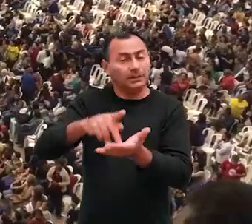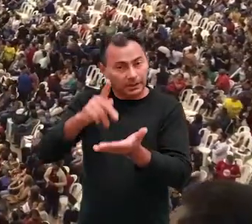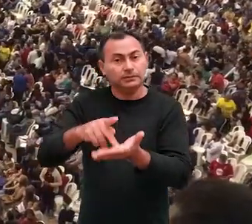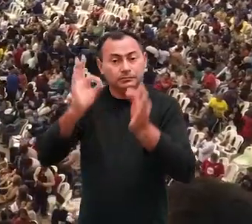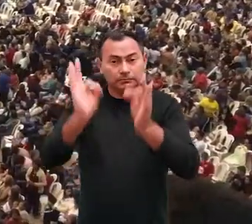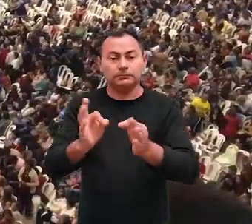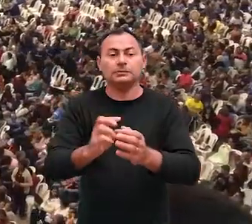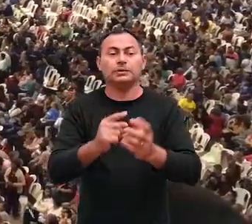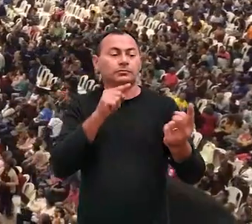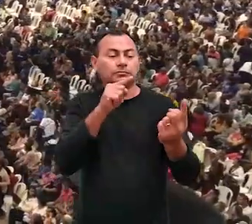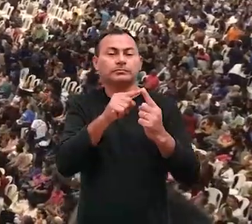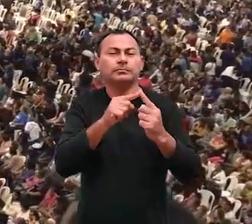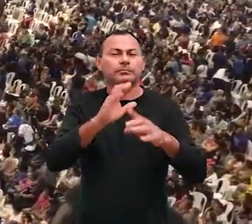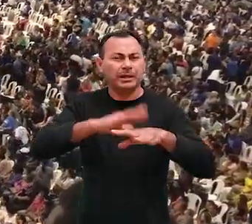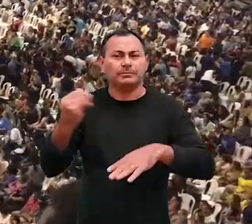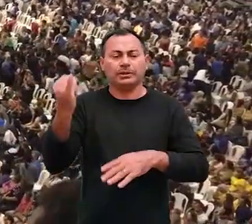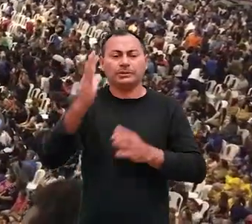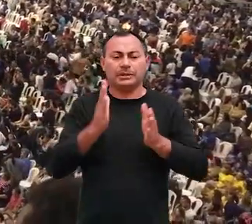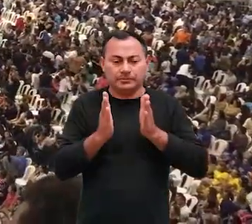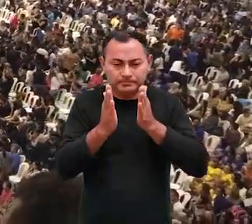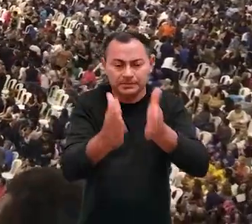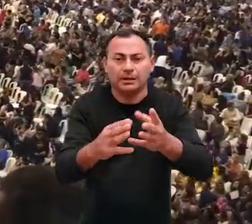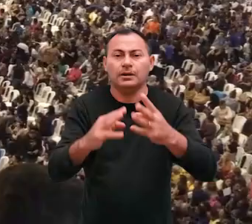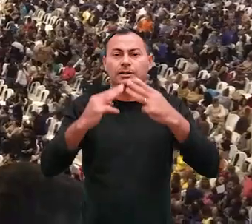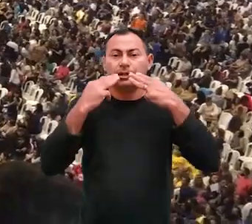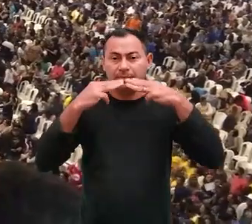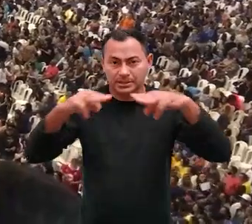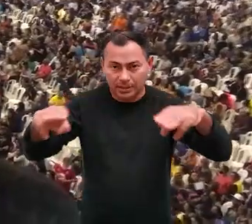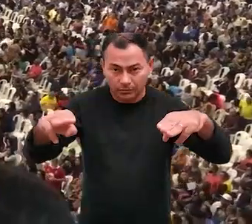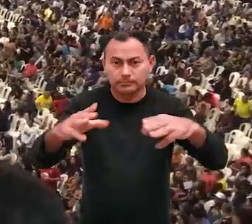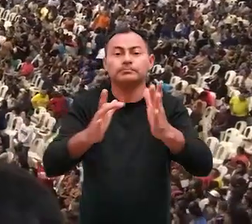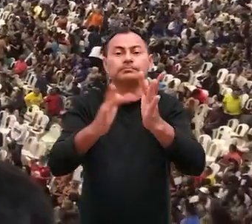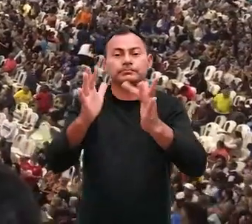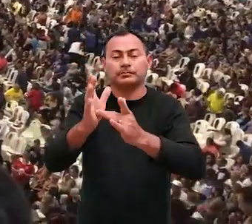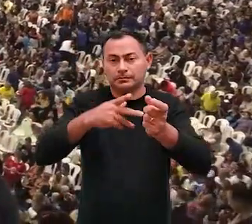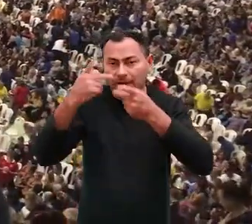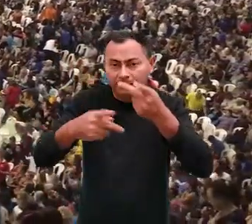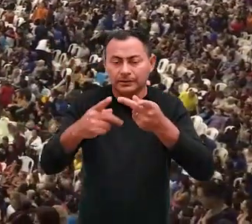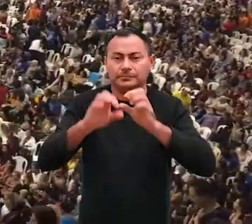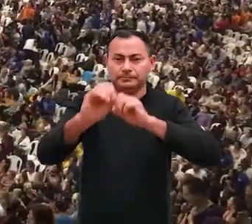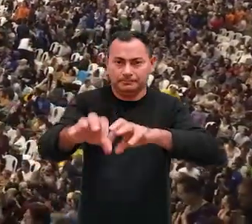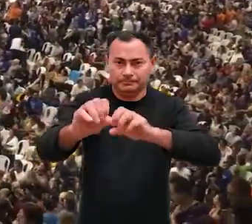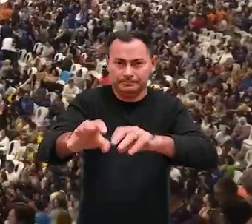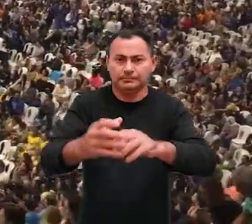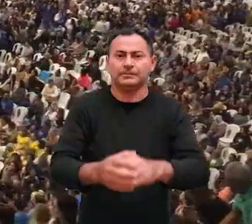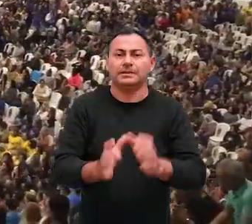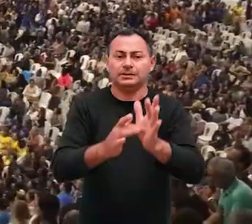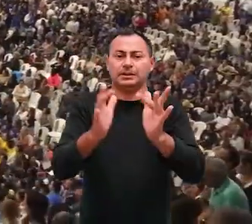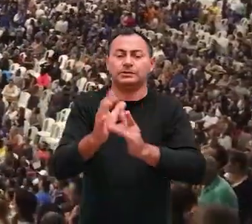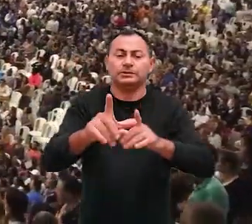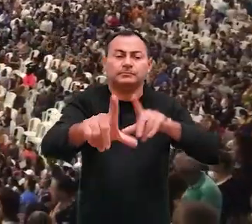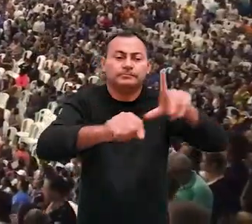dos propósitos mais importantes da igreja é ser um veículo de missões. E é isso que Jesus estava dizendo nesse ensino. Ele